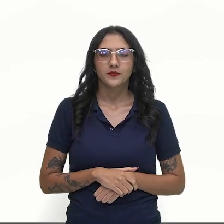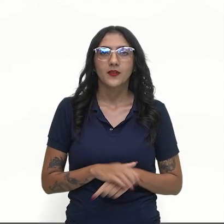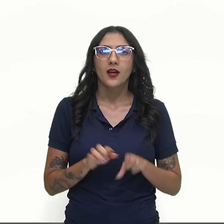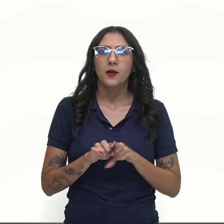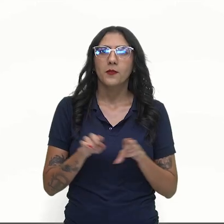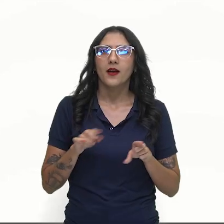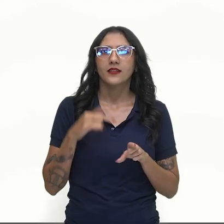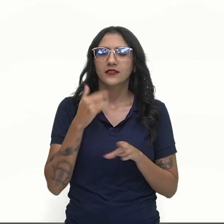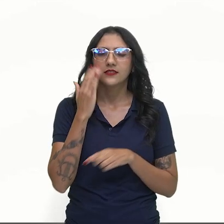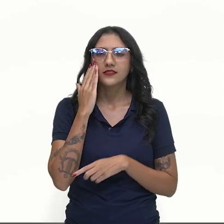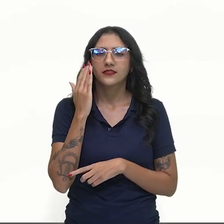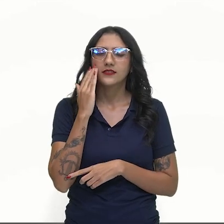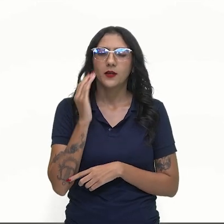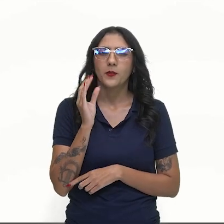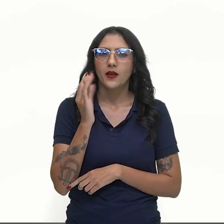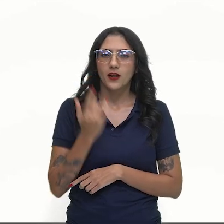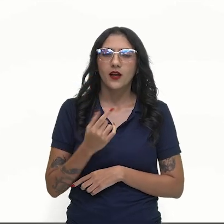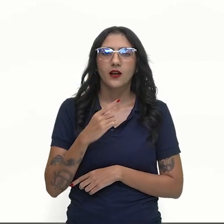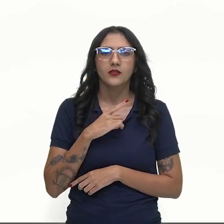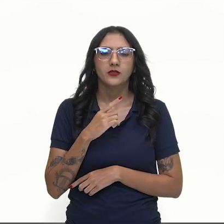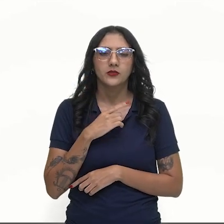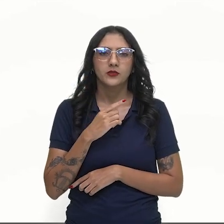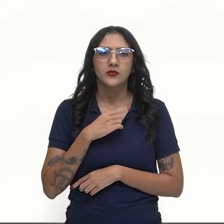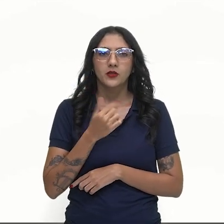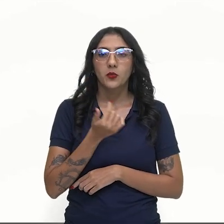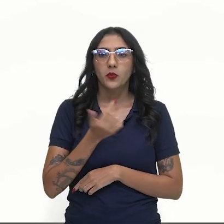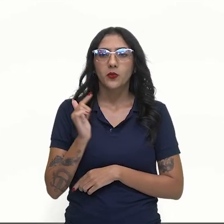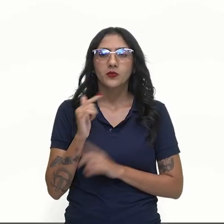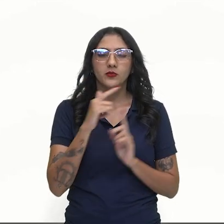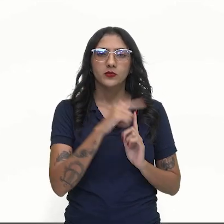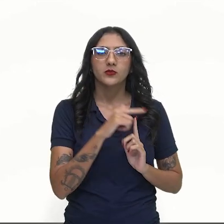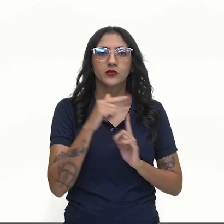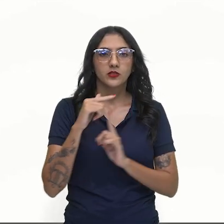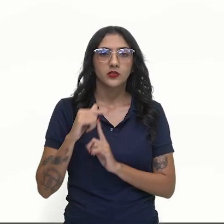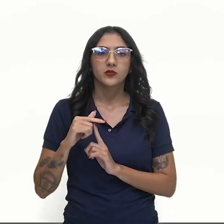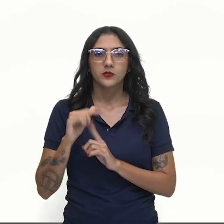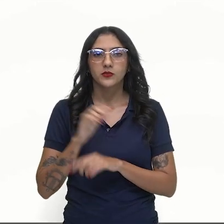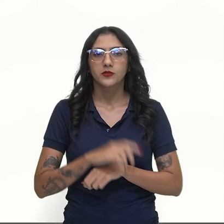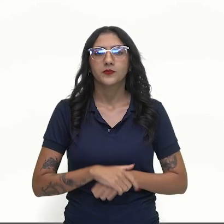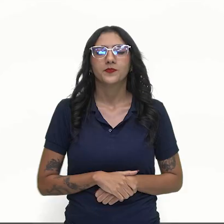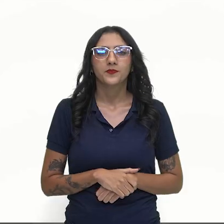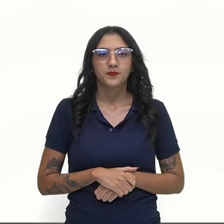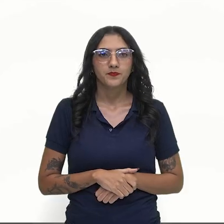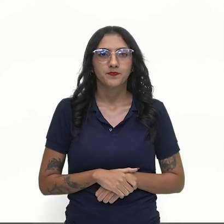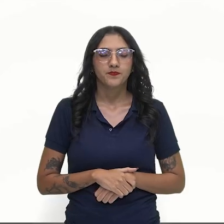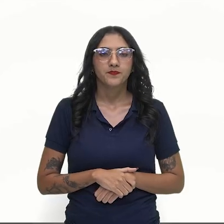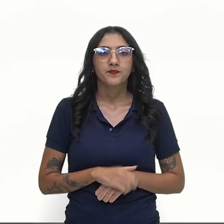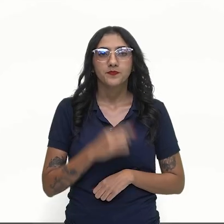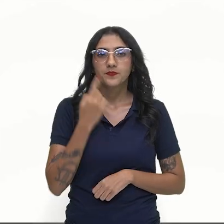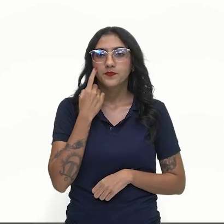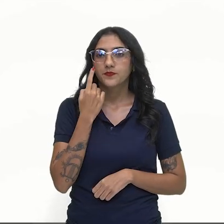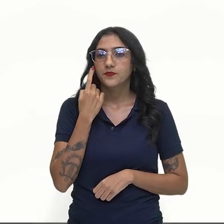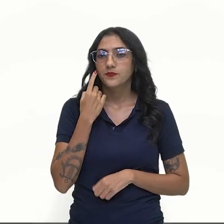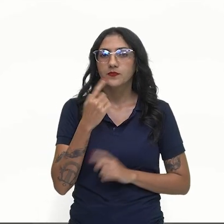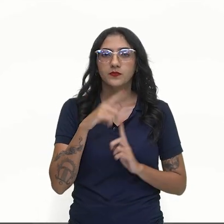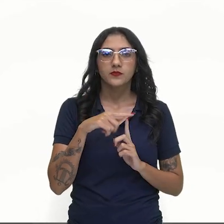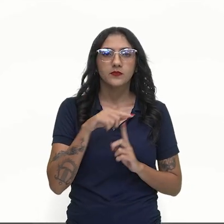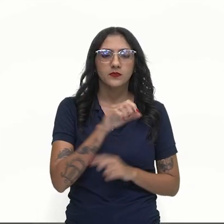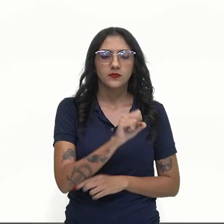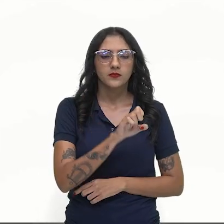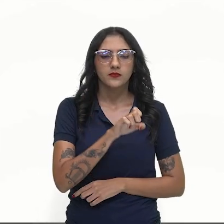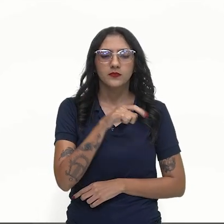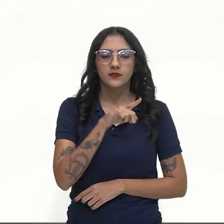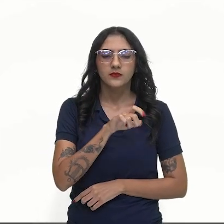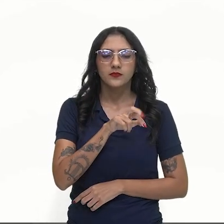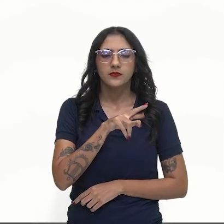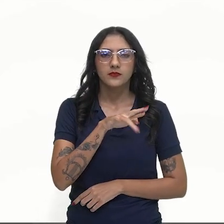nosso cotidiano existem aqui tipos de circuito. Um deles é em série. A